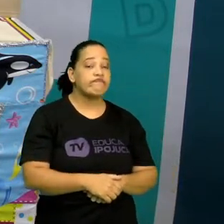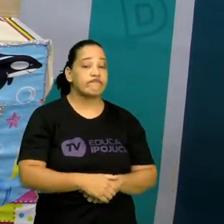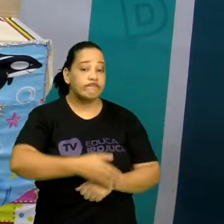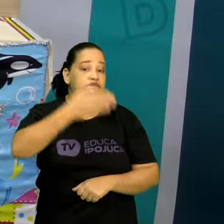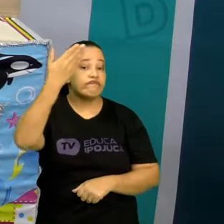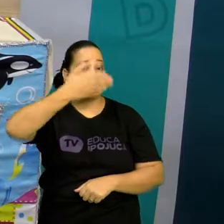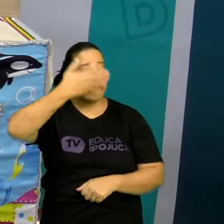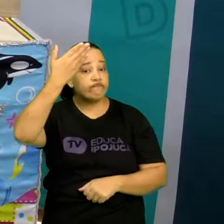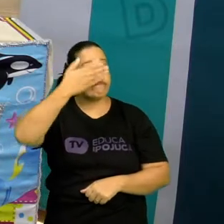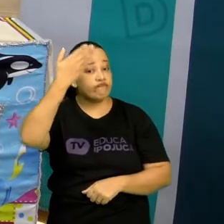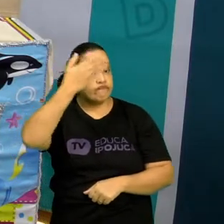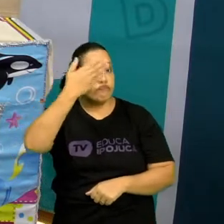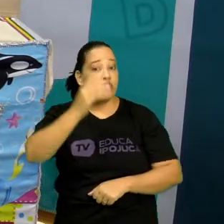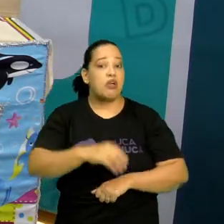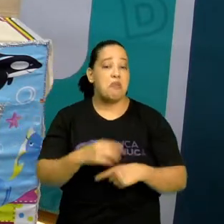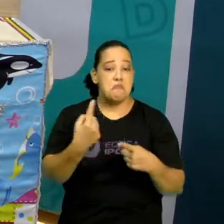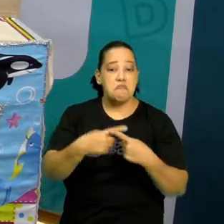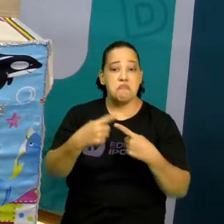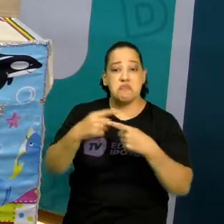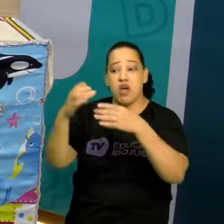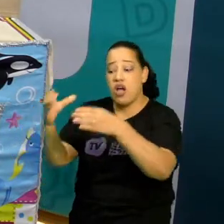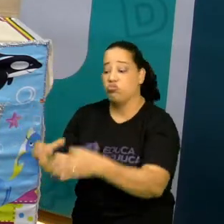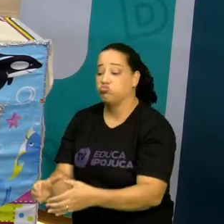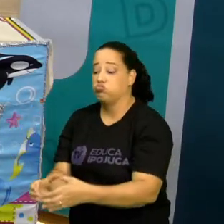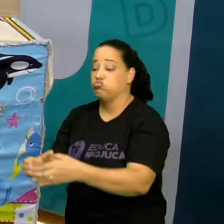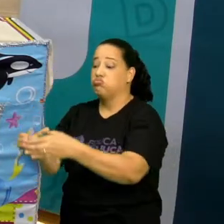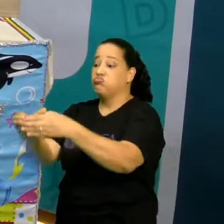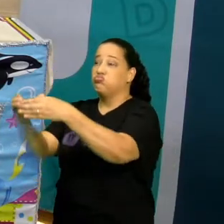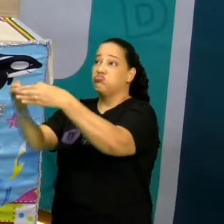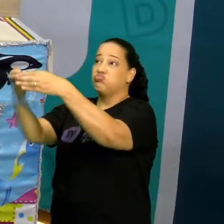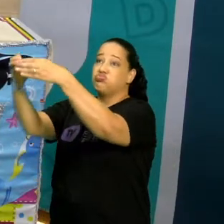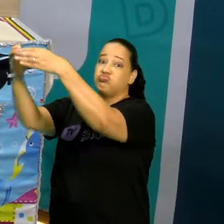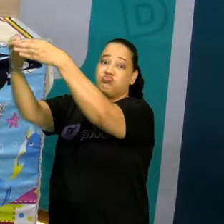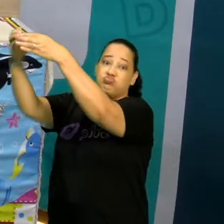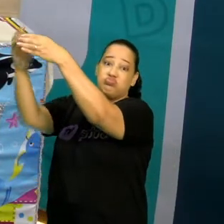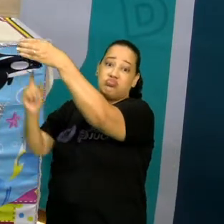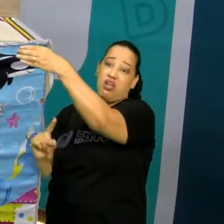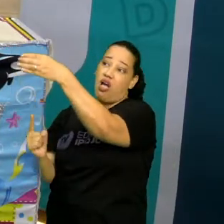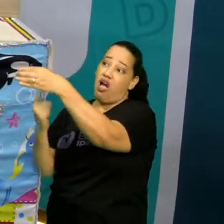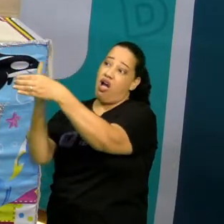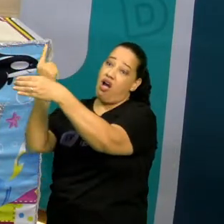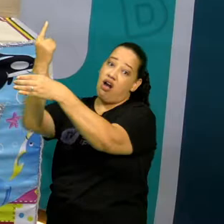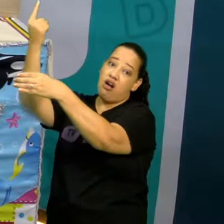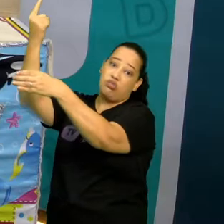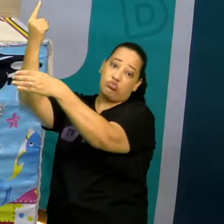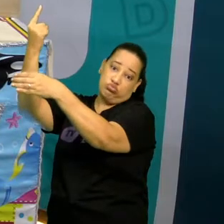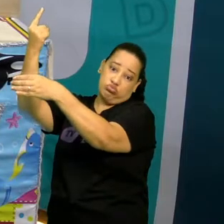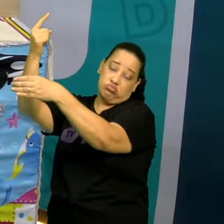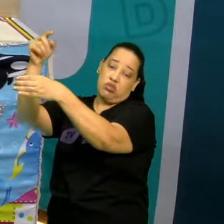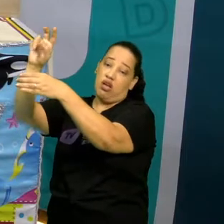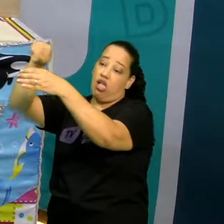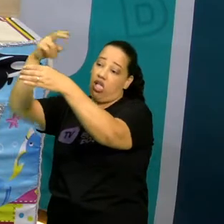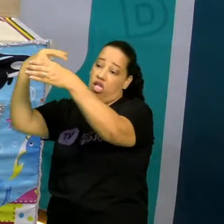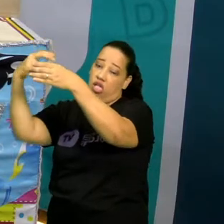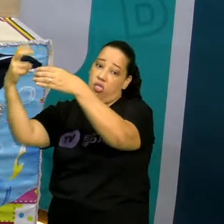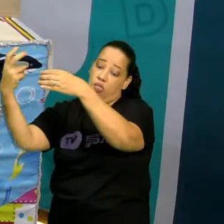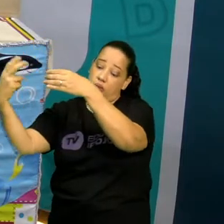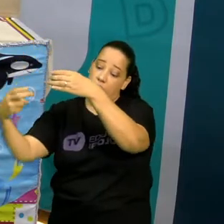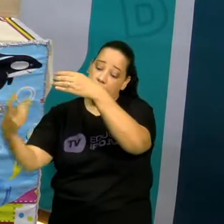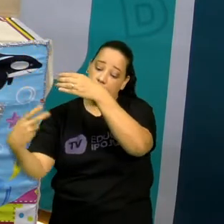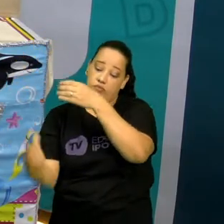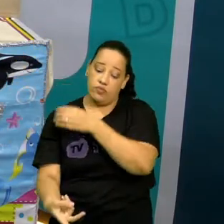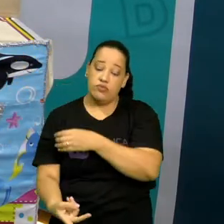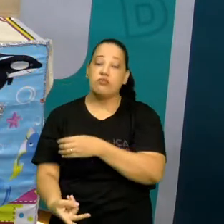show eleitores era muito alto a Torre mais durinha ele ficou cego e agora